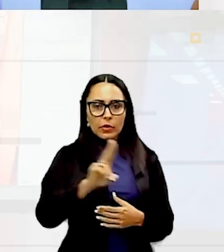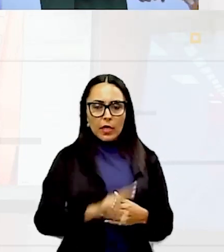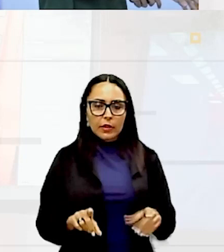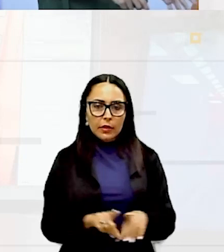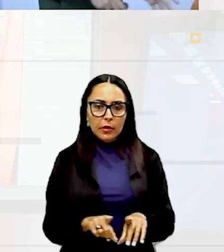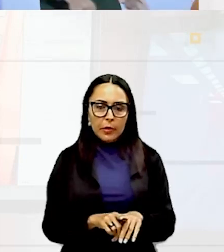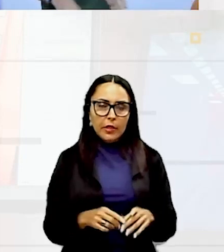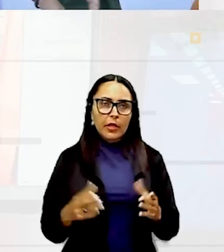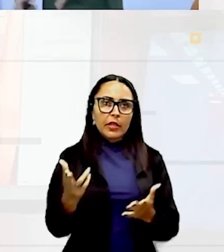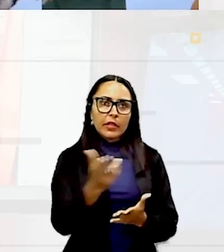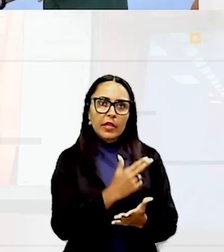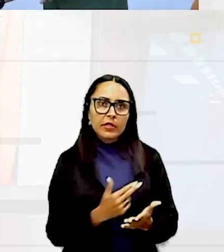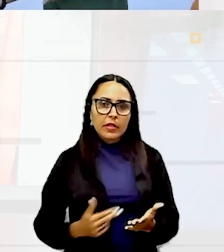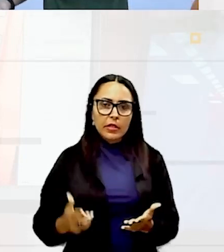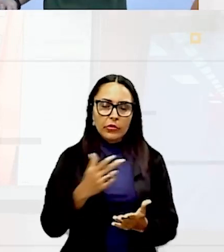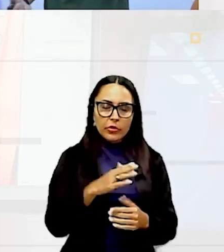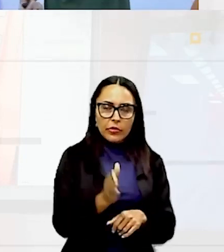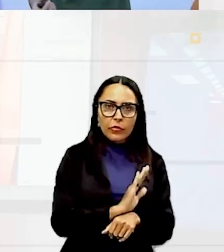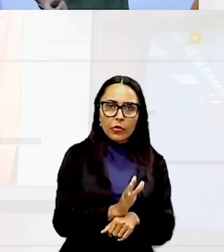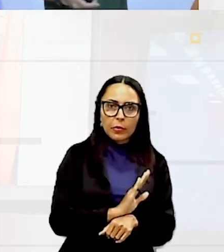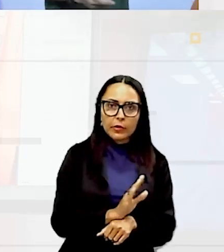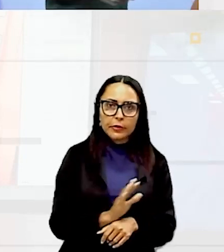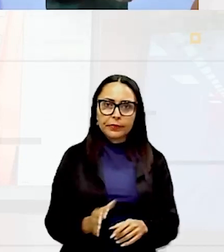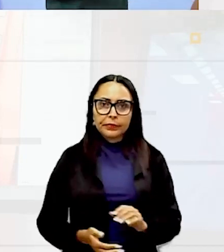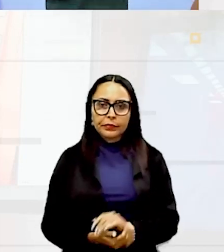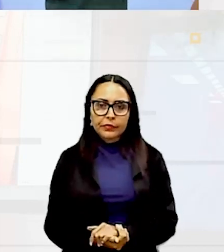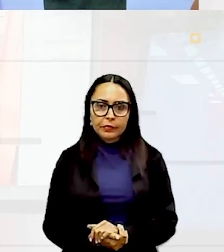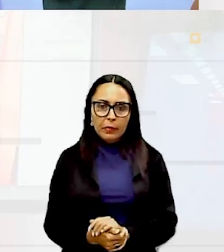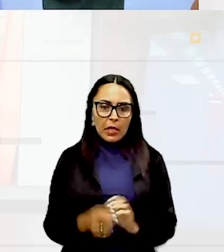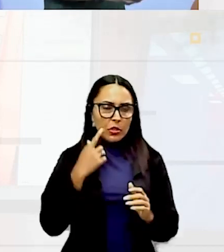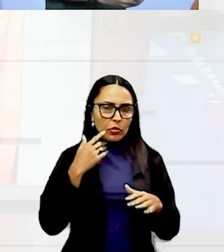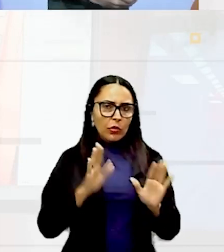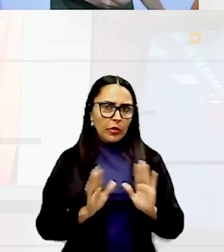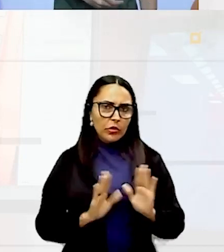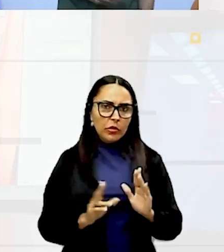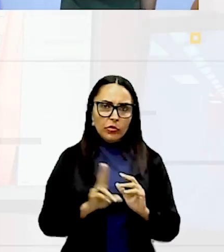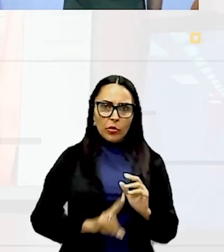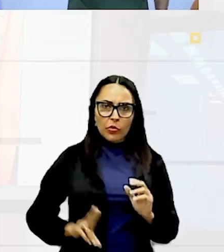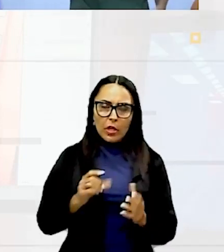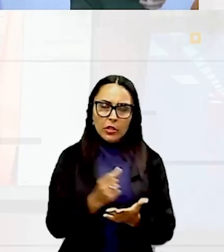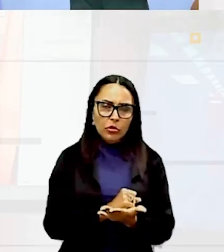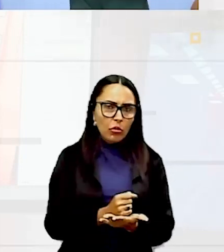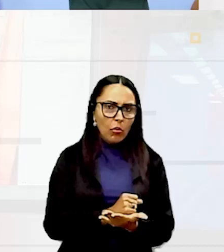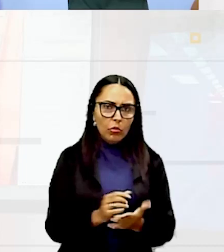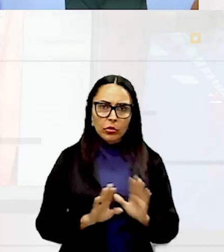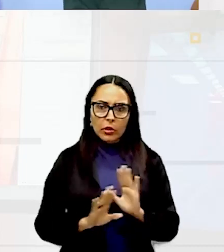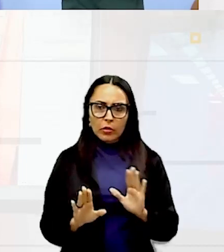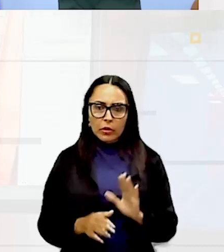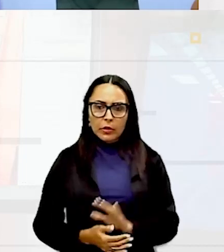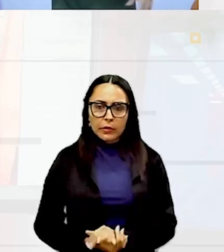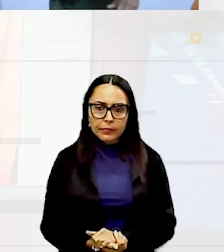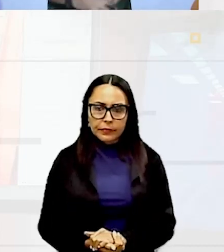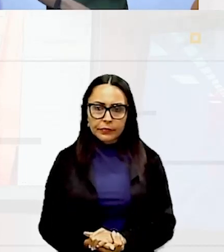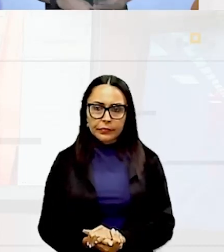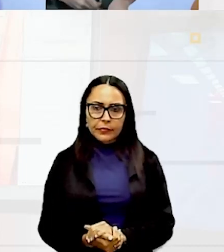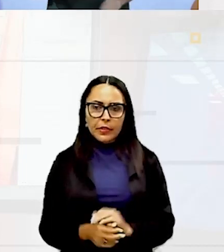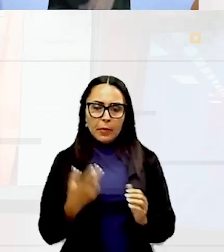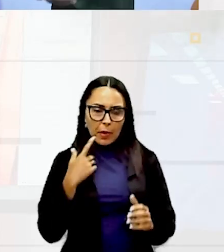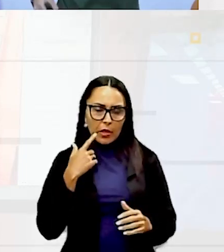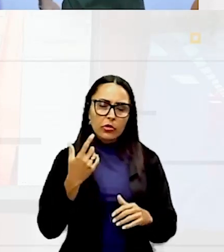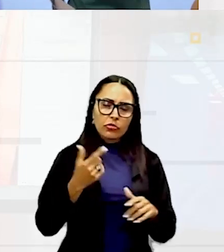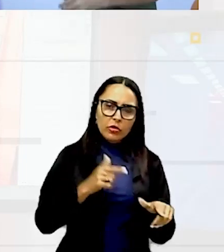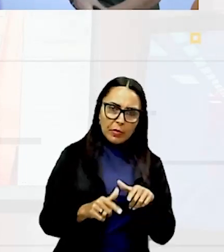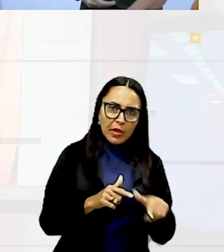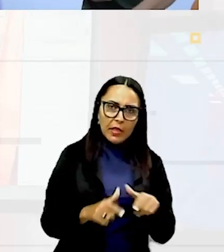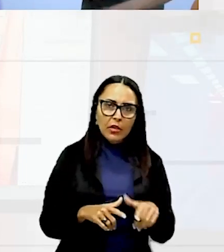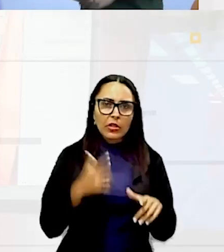em desenhos e filmes, mas eu não vejo tanto ser usada assim em jogos por ser mais trabalhado mesmo,